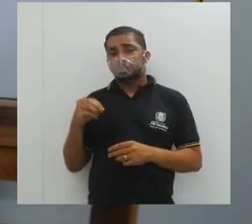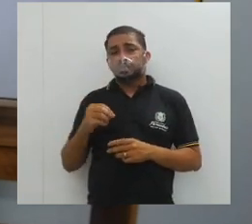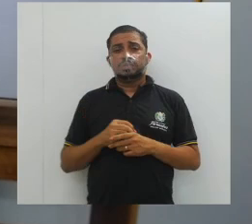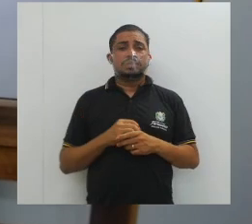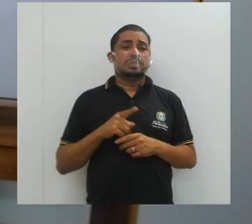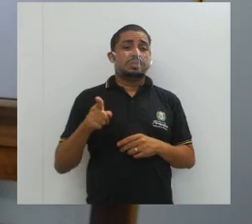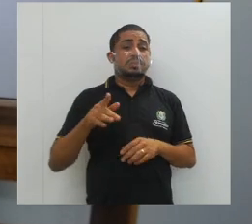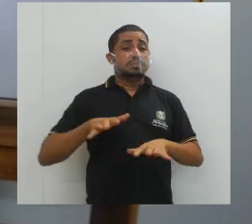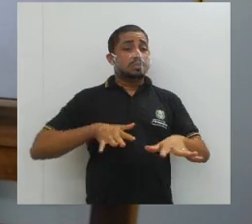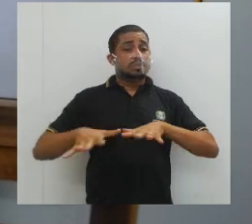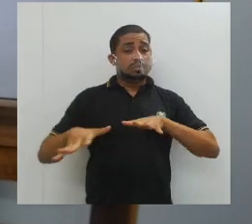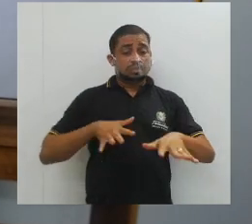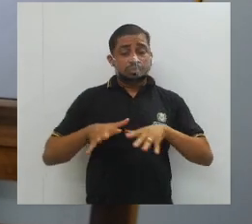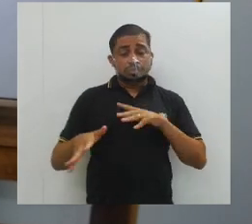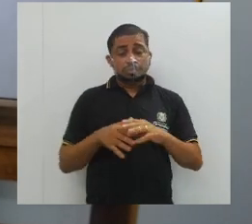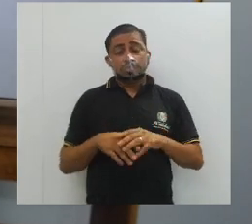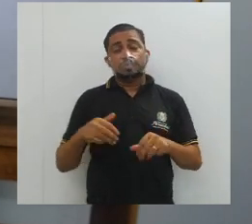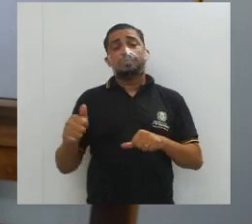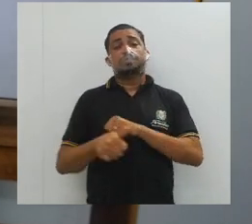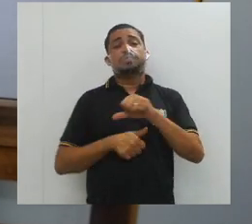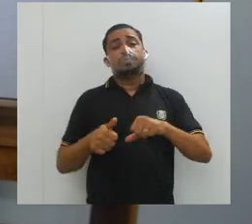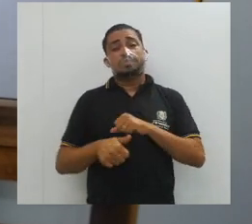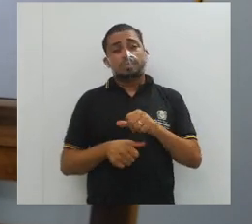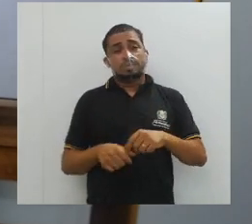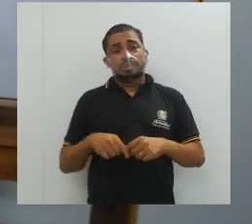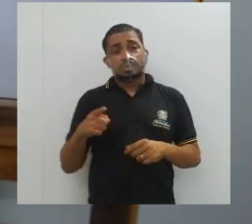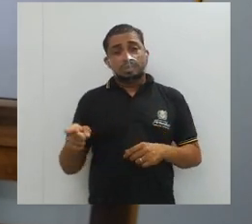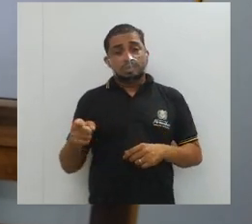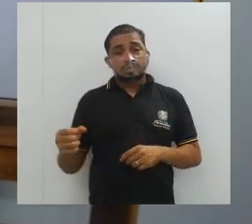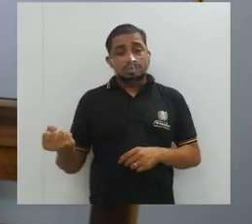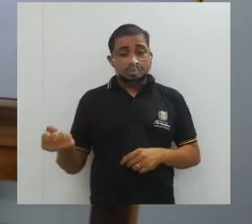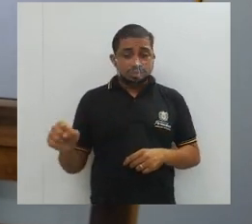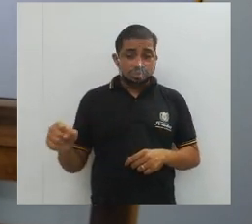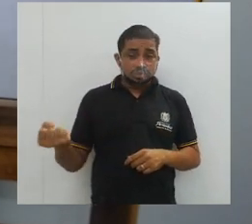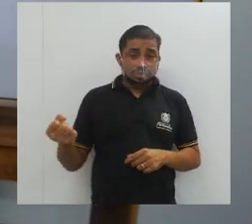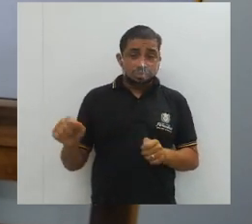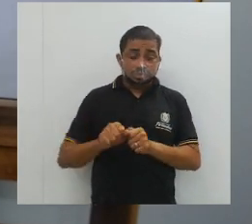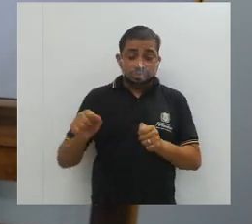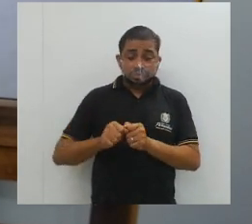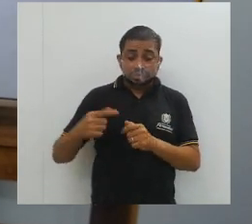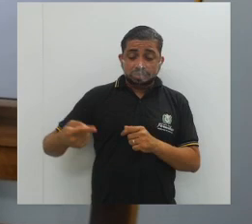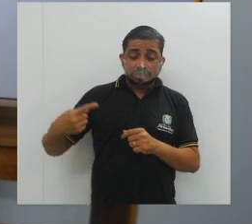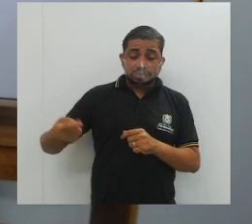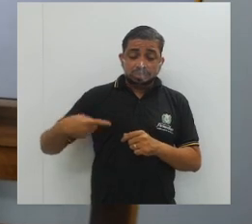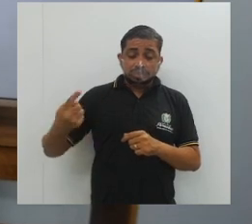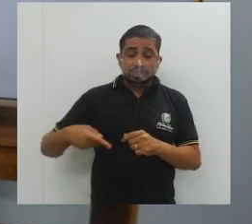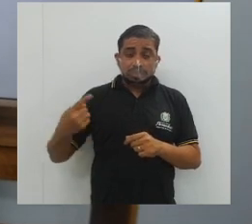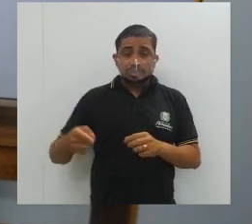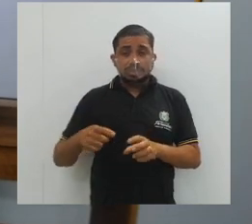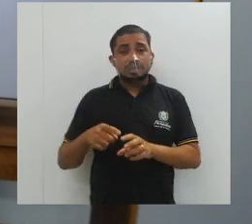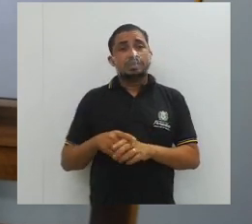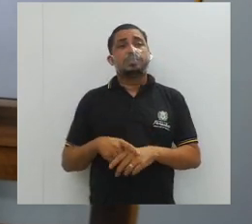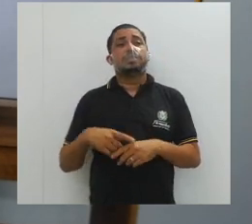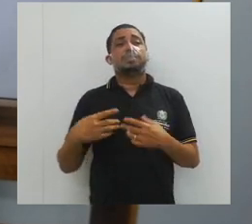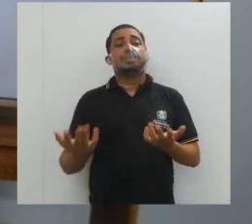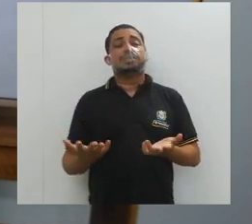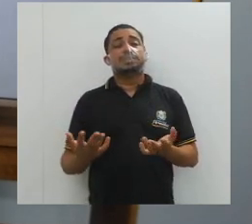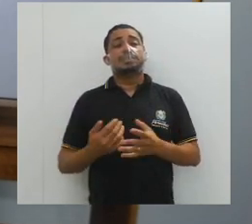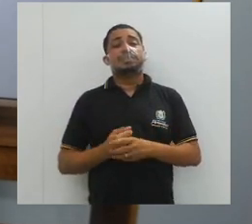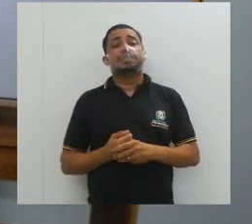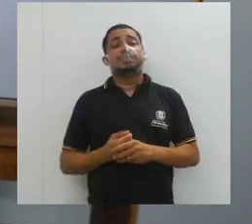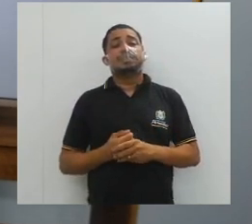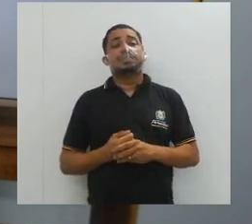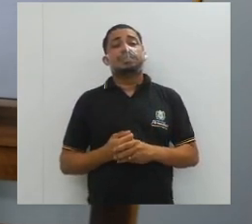Esse movimento para transformar nesse movimento aqui, que faz girar as rodas. E aí, com